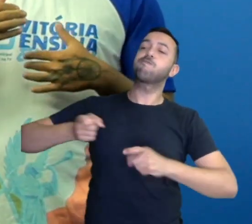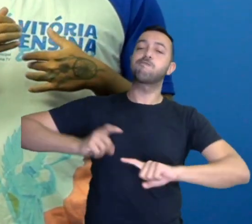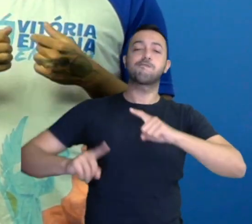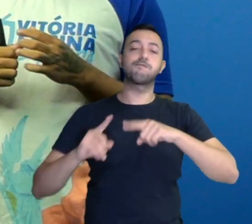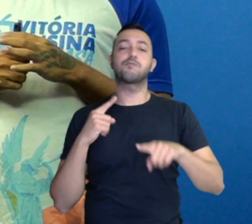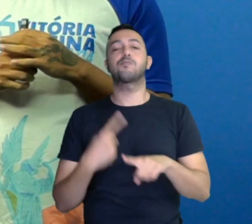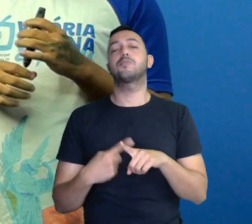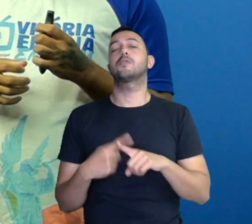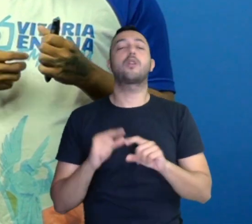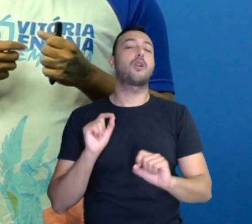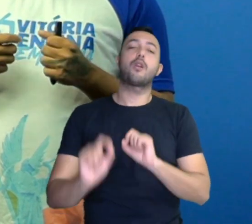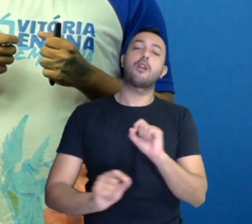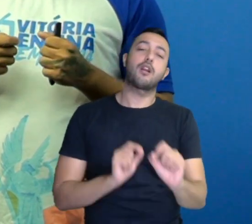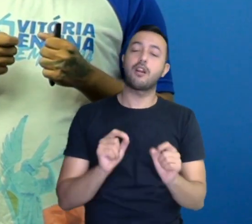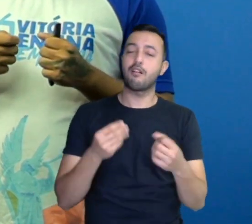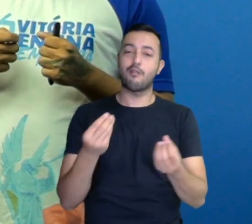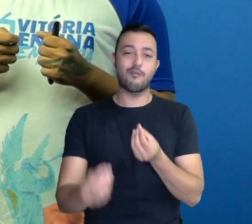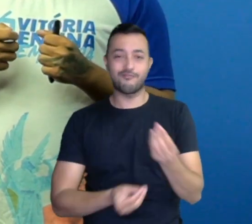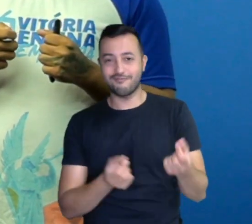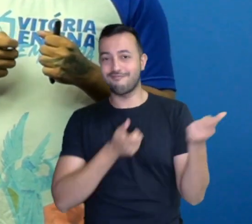e possa estar sempre